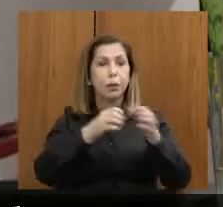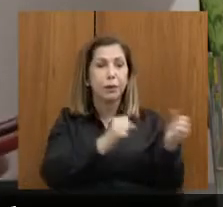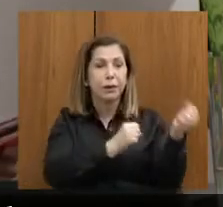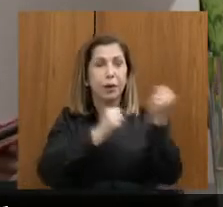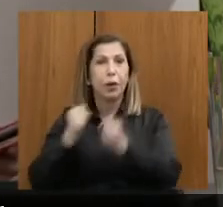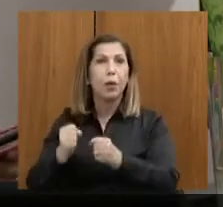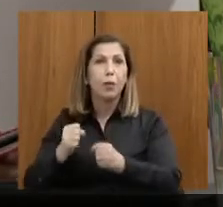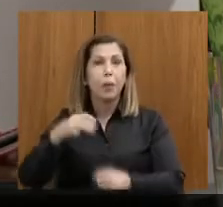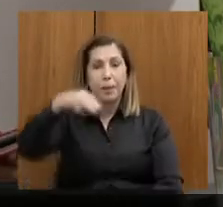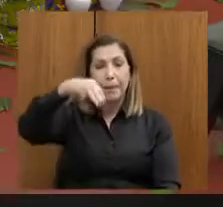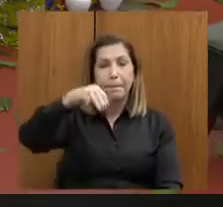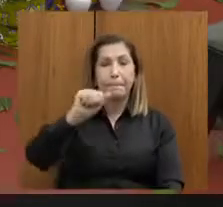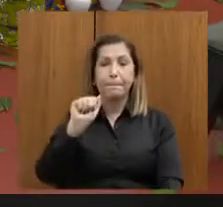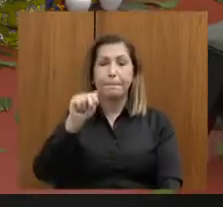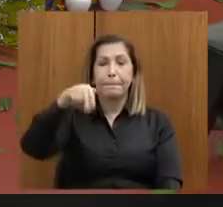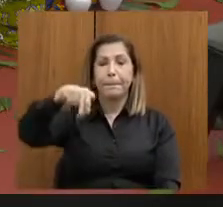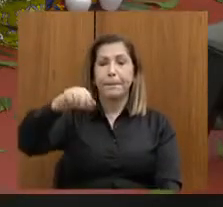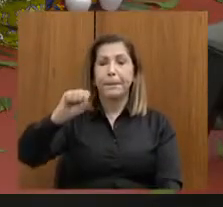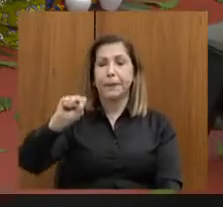por favor